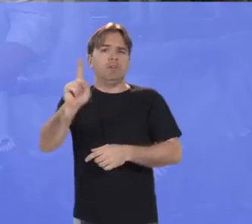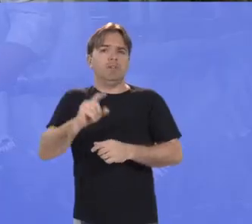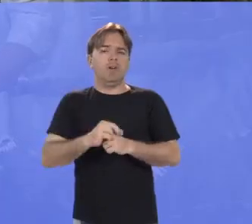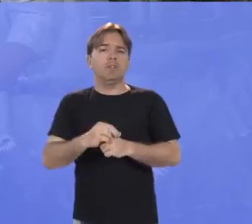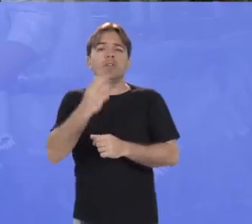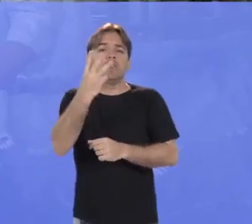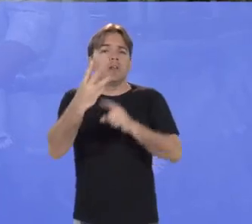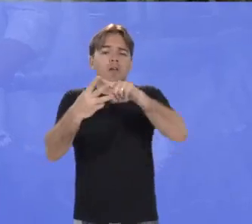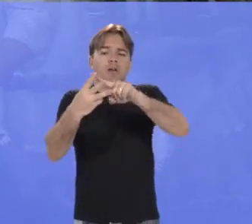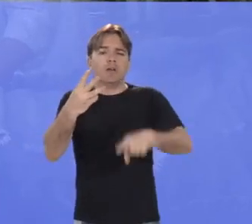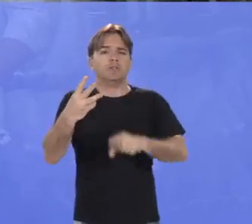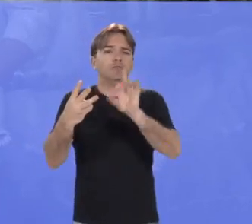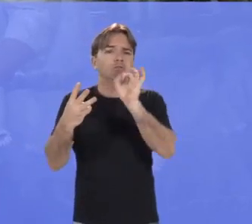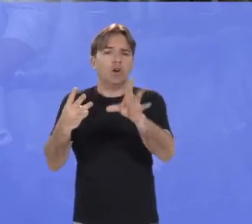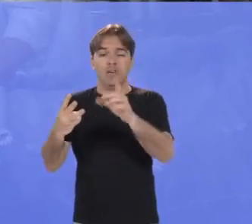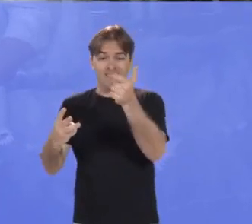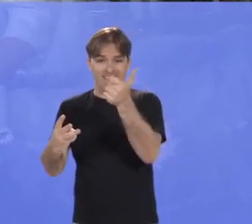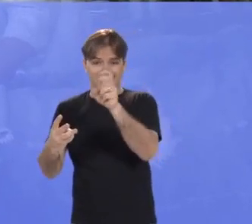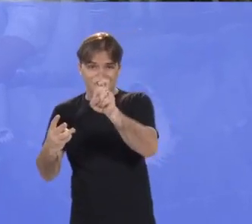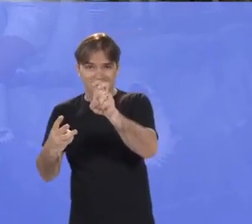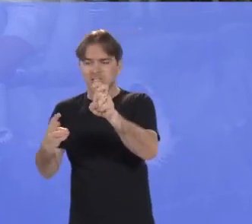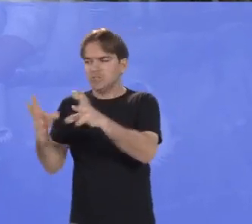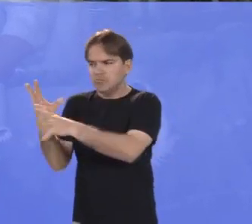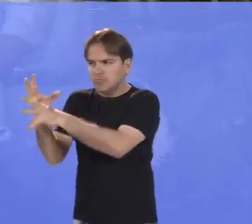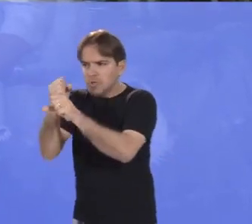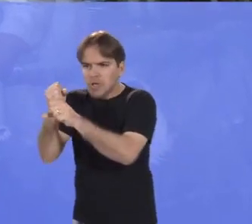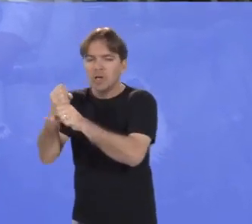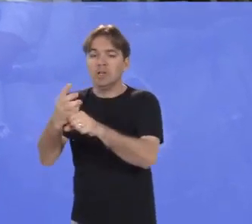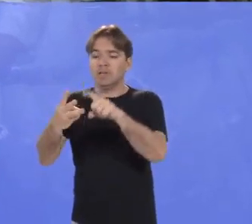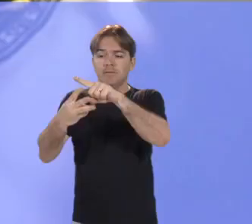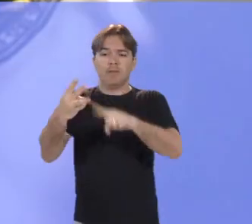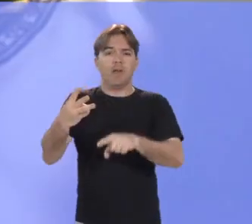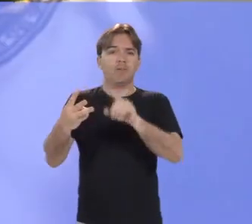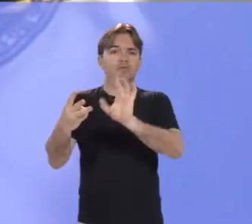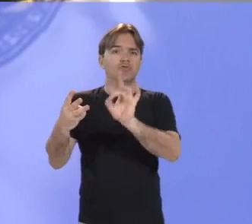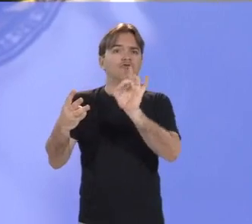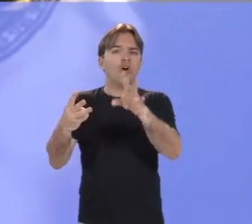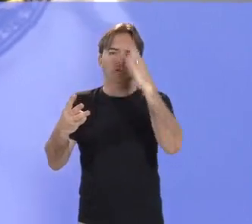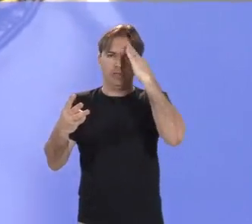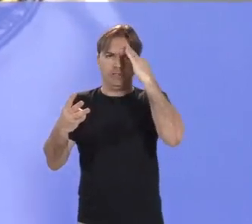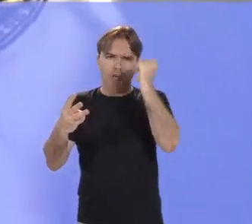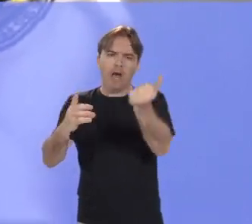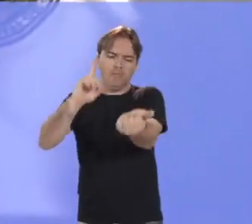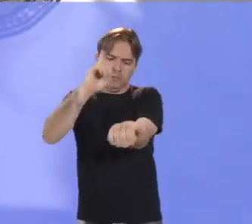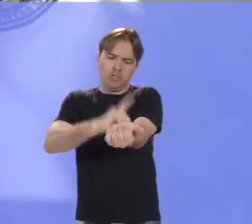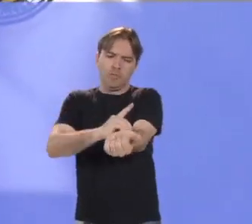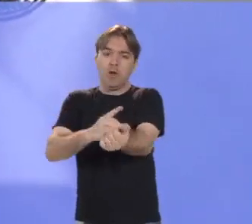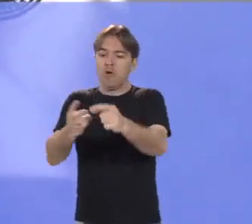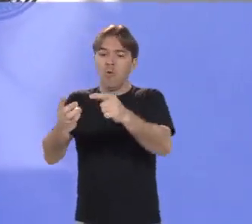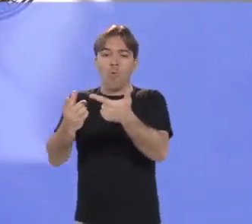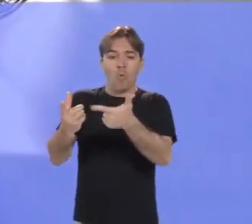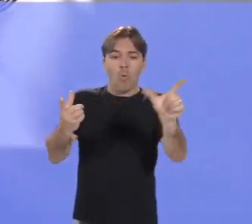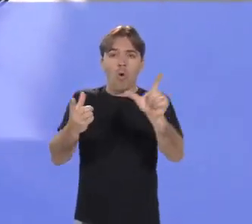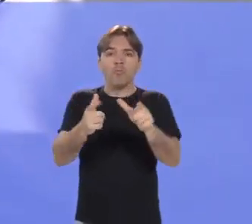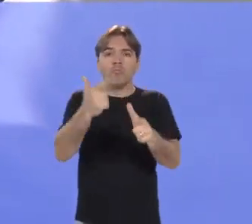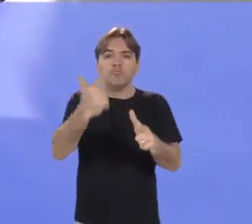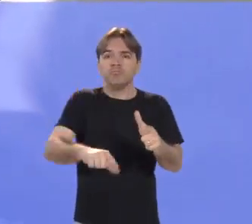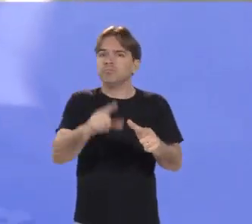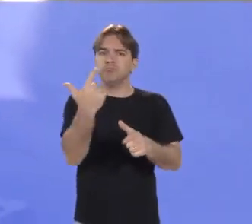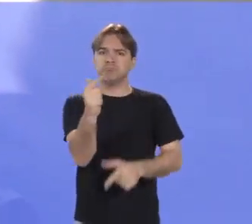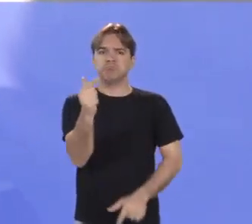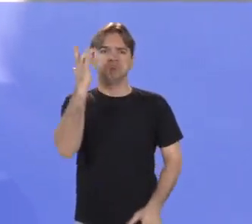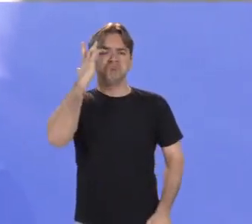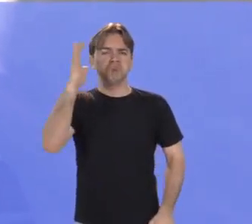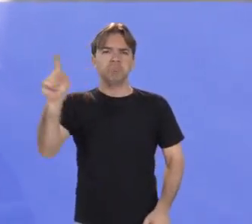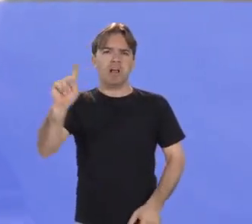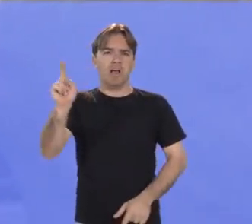que tinham diabetes, dos 15 que a gente identificou a hemoglobina glicada alterada. Então também é algo que é muito importante da gente avaliar, porque